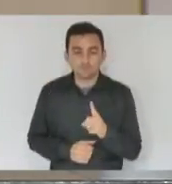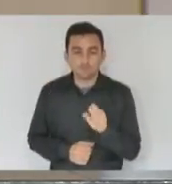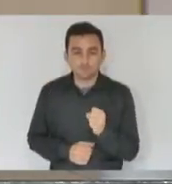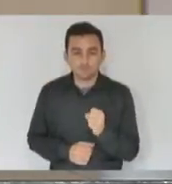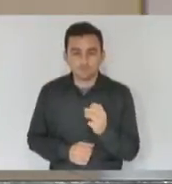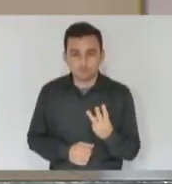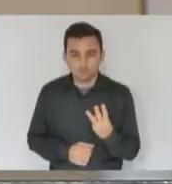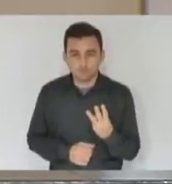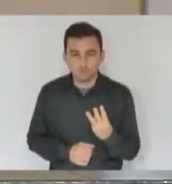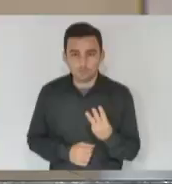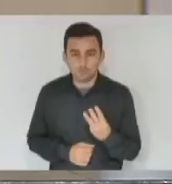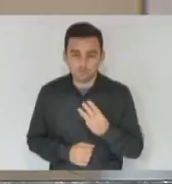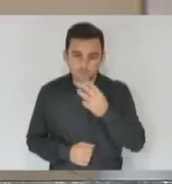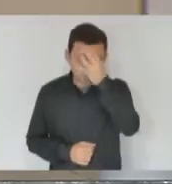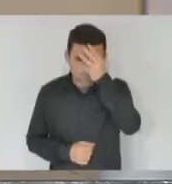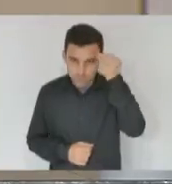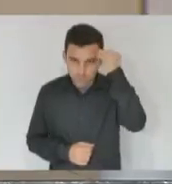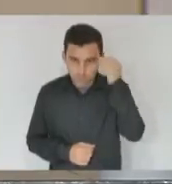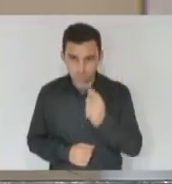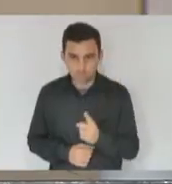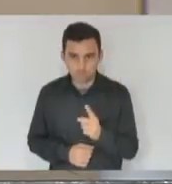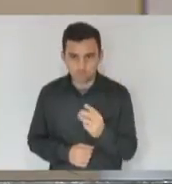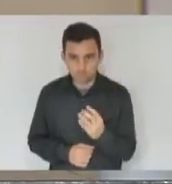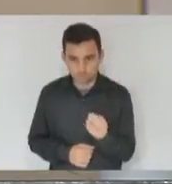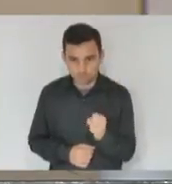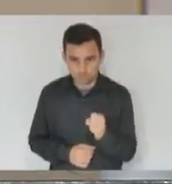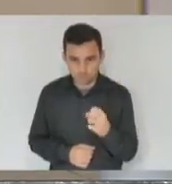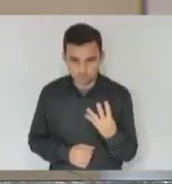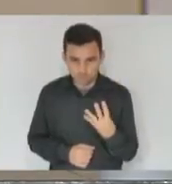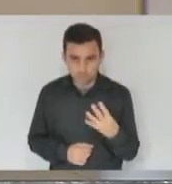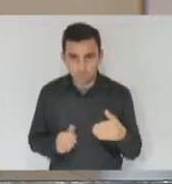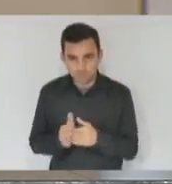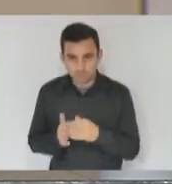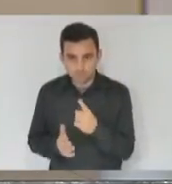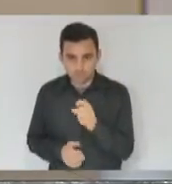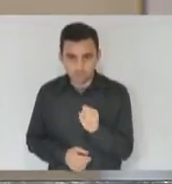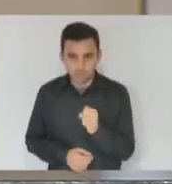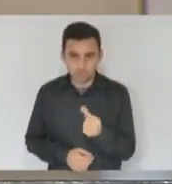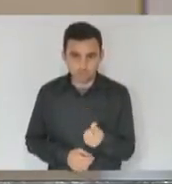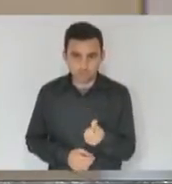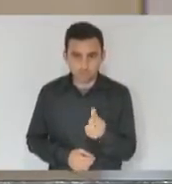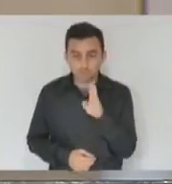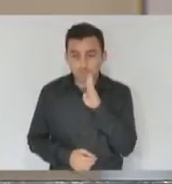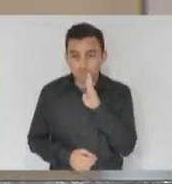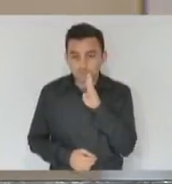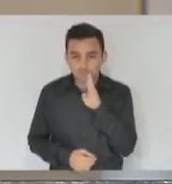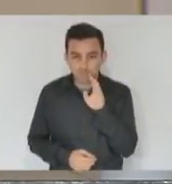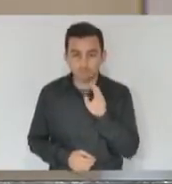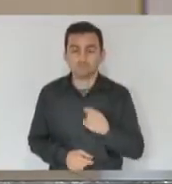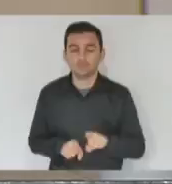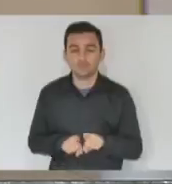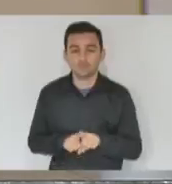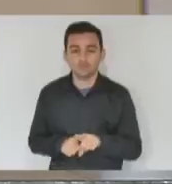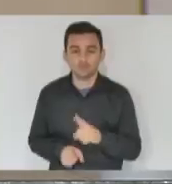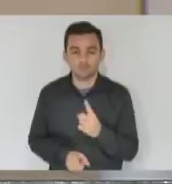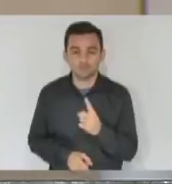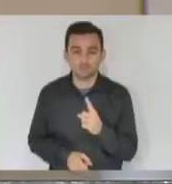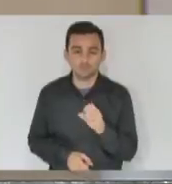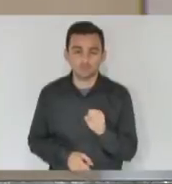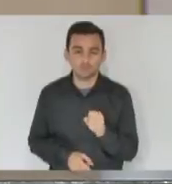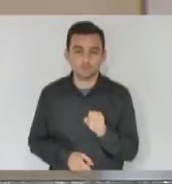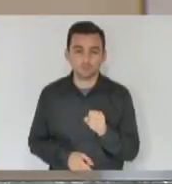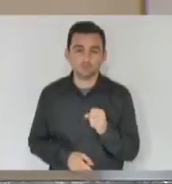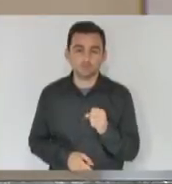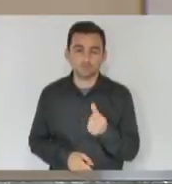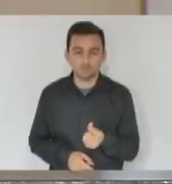183, deputada Luciane Carminati, 184 a 186, deputado Nilson Berlanda, 191, deputado Moacir Sopelsa. A